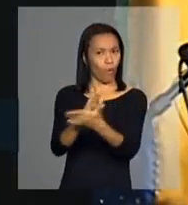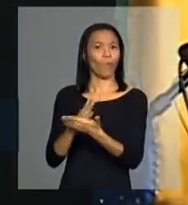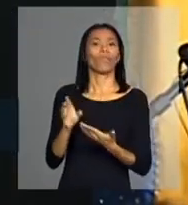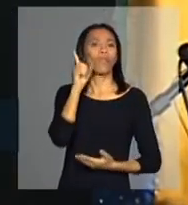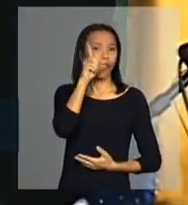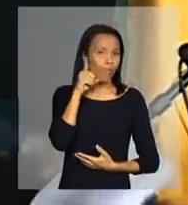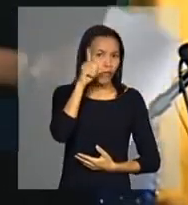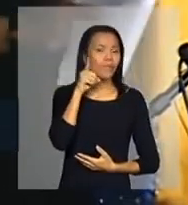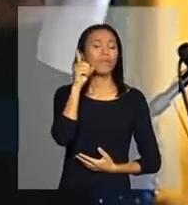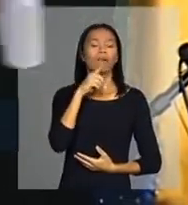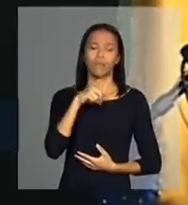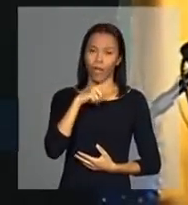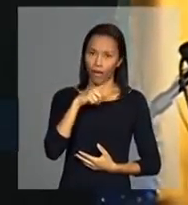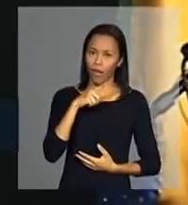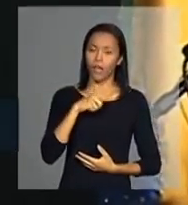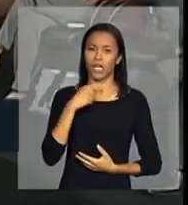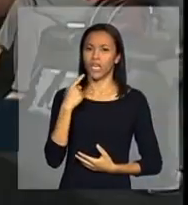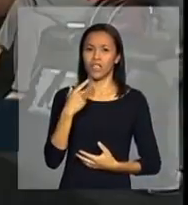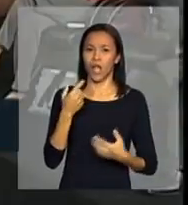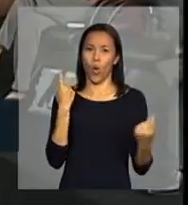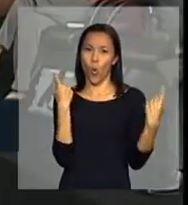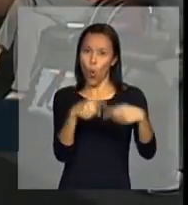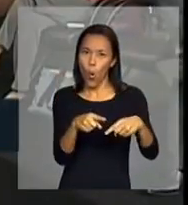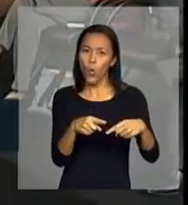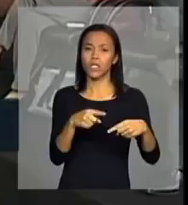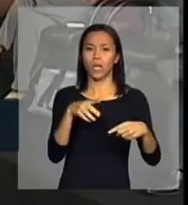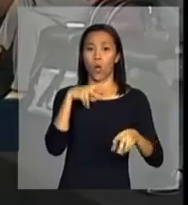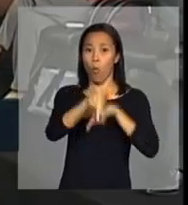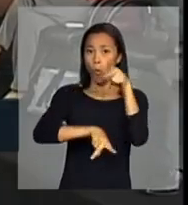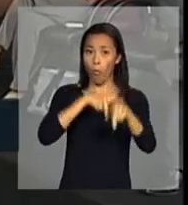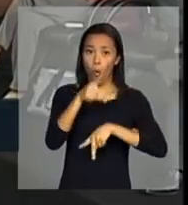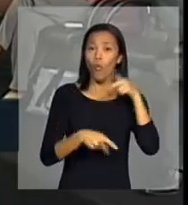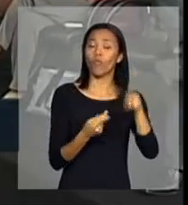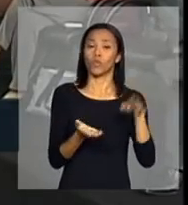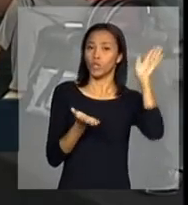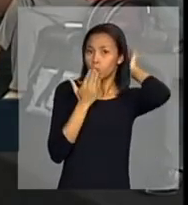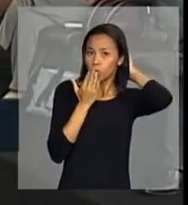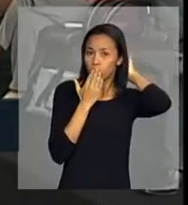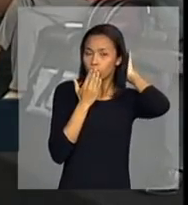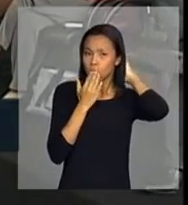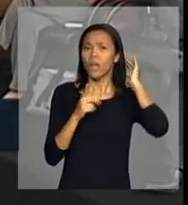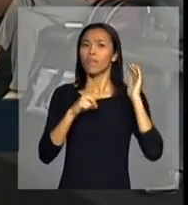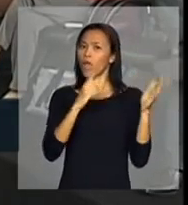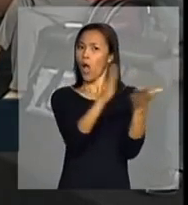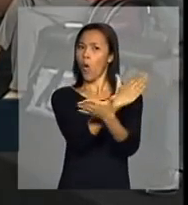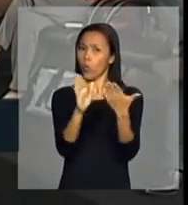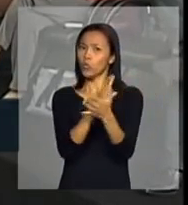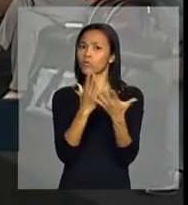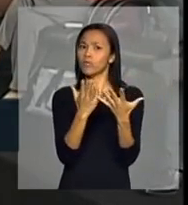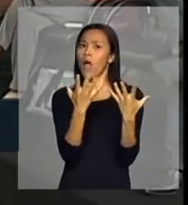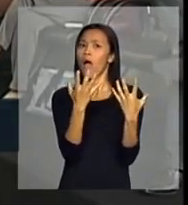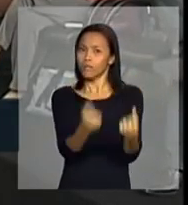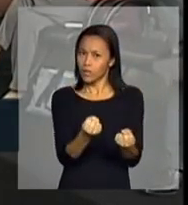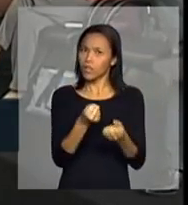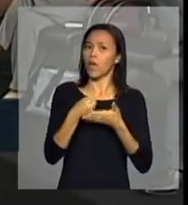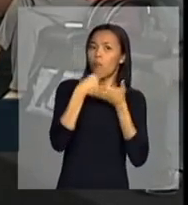que está sendo contra dos povos indígenas, tem alguns que sendo a favor dos